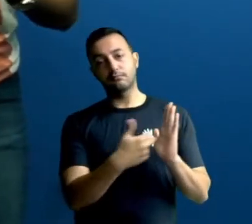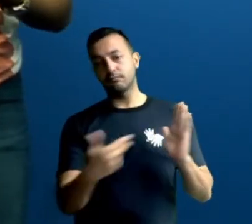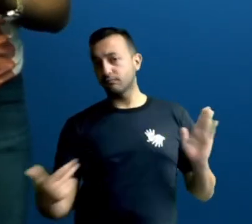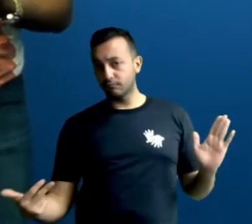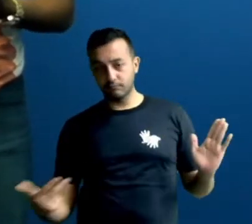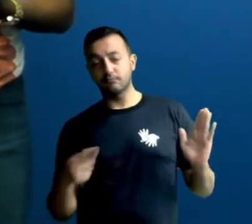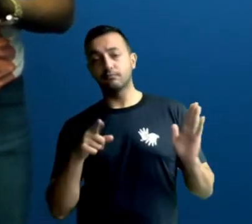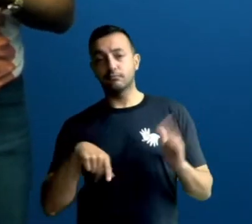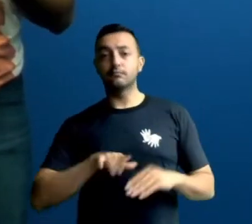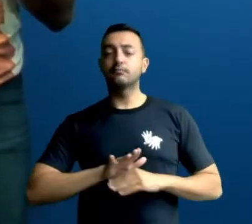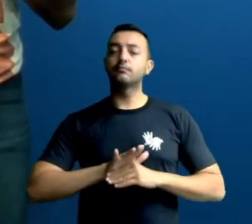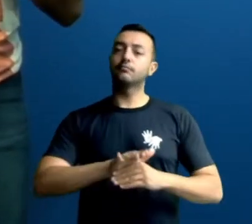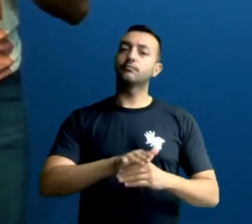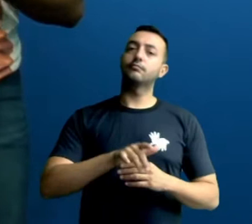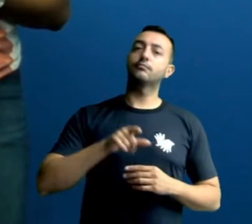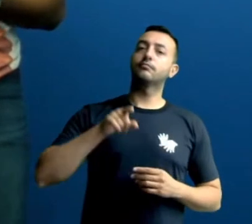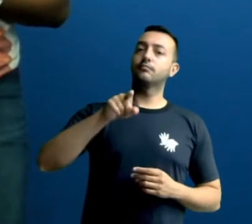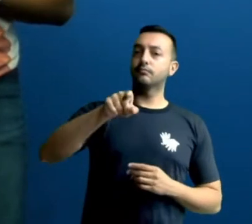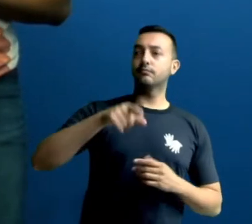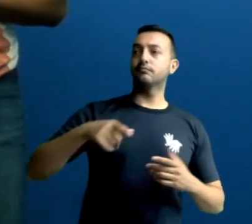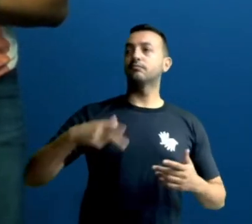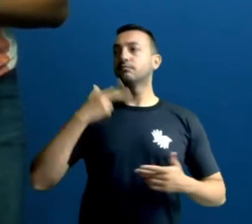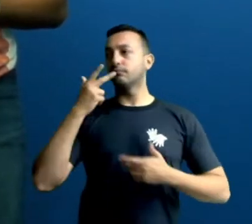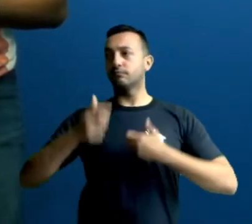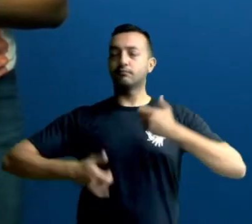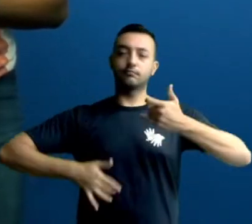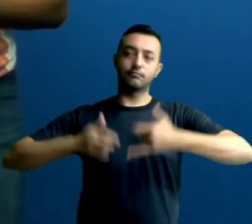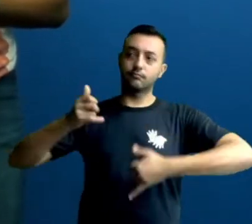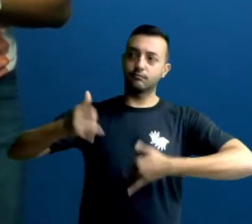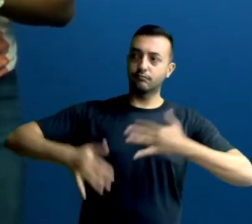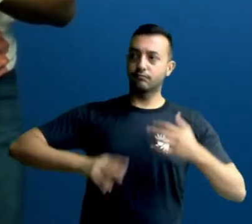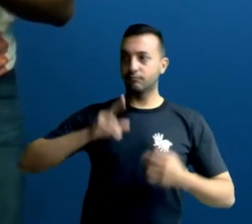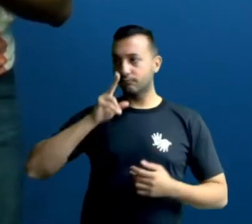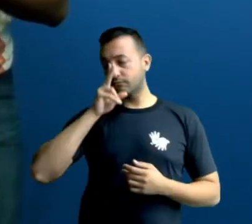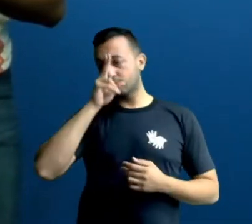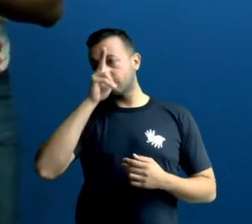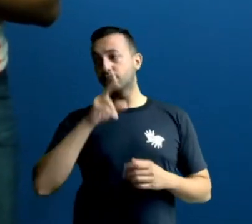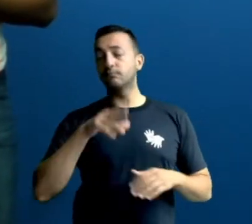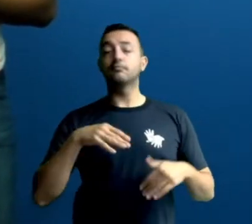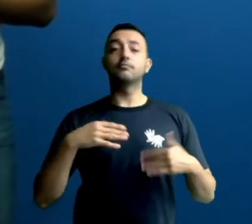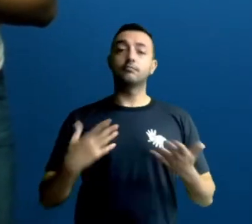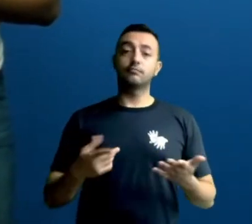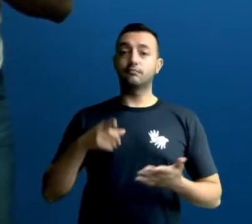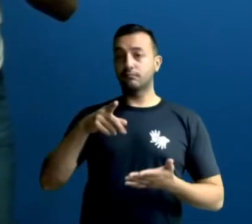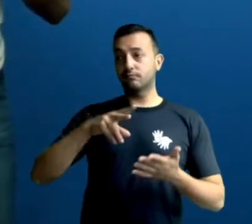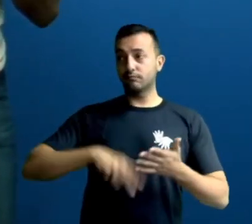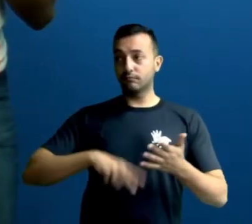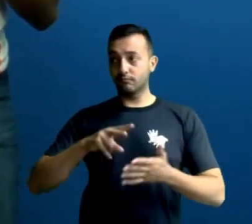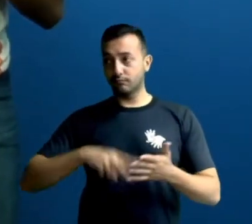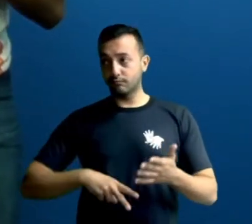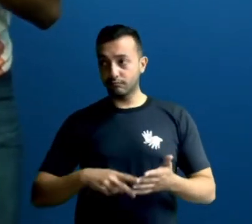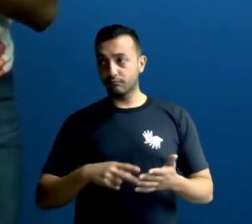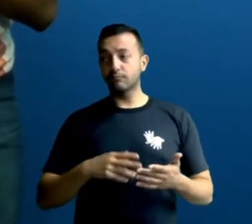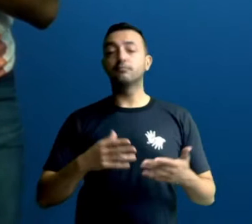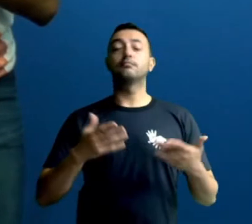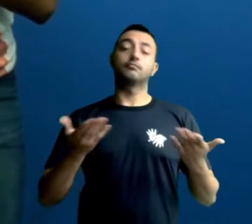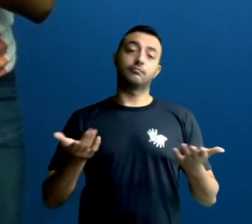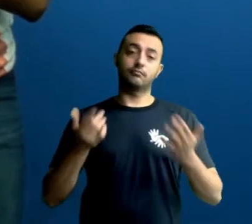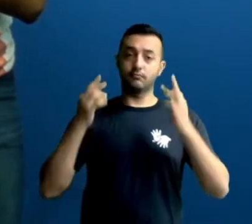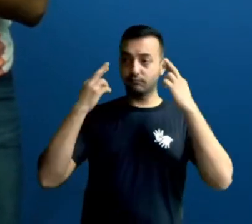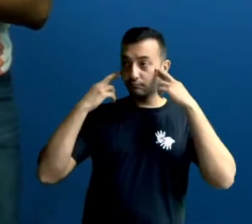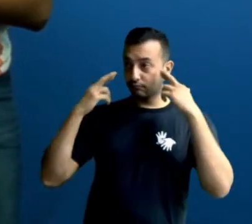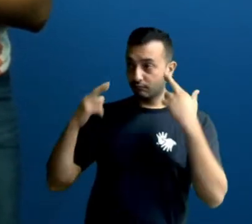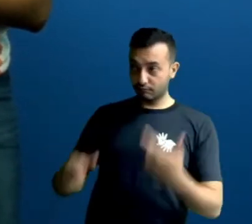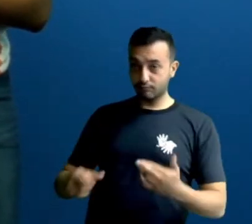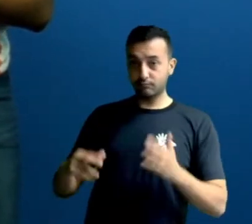dar essa entonação. Ao falar, você tem uma entonação, mas quando você está lendo, será que você respeita